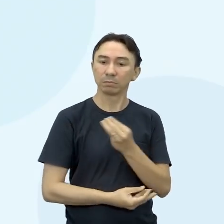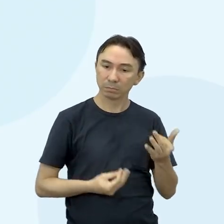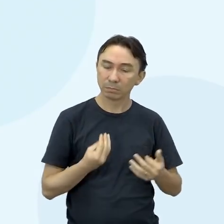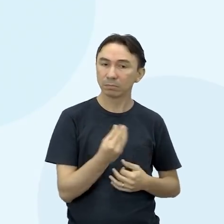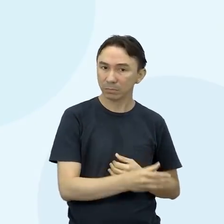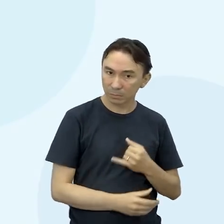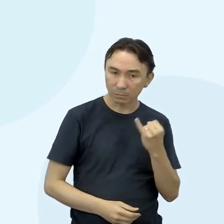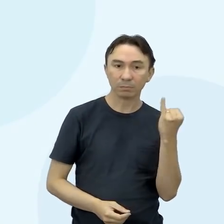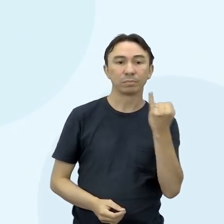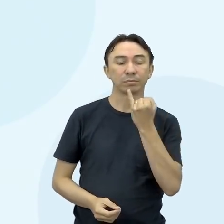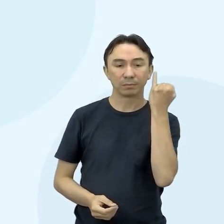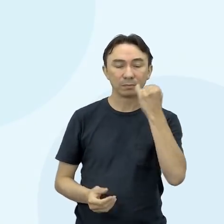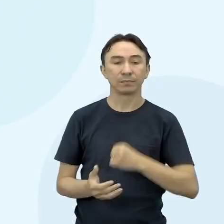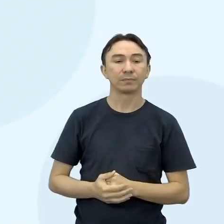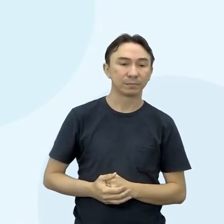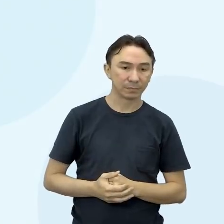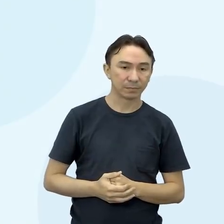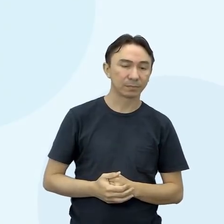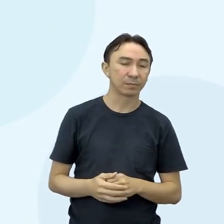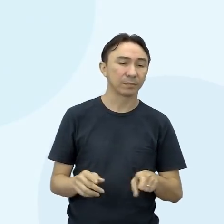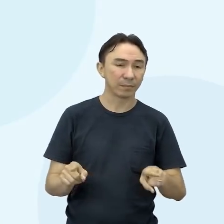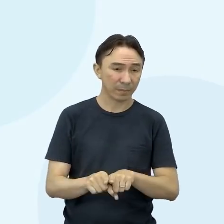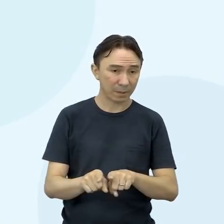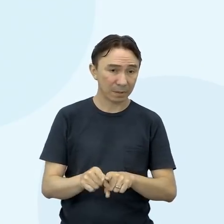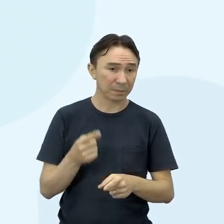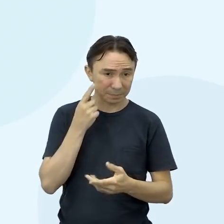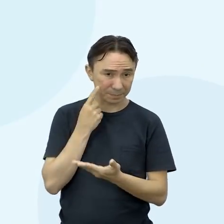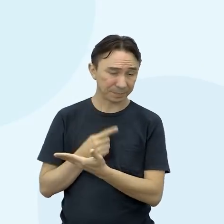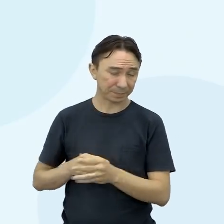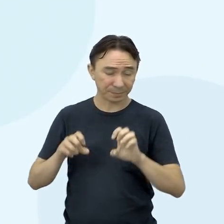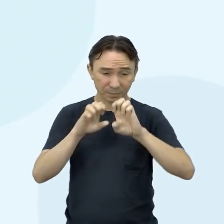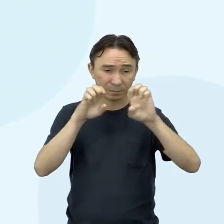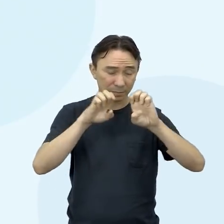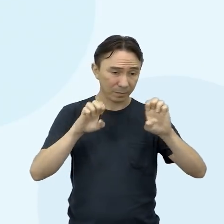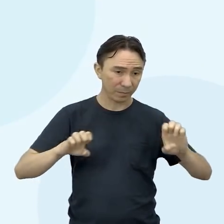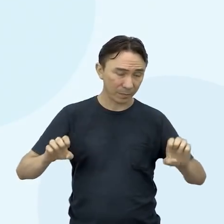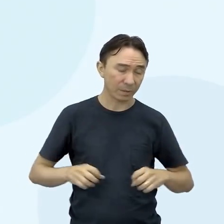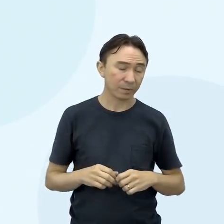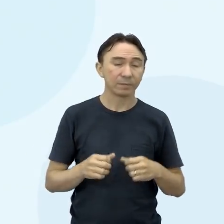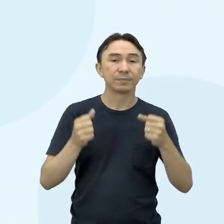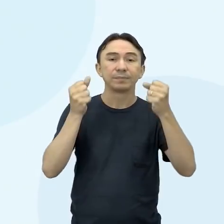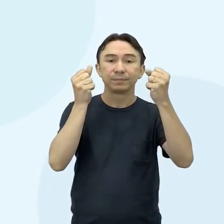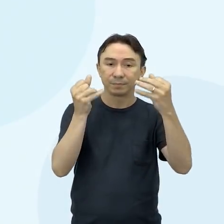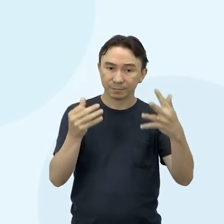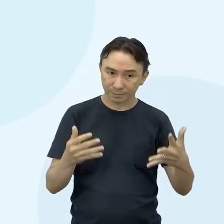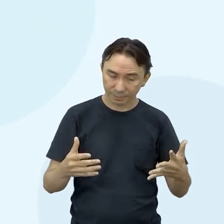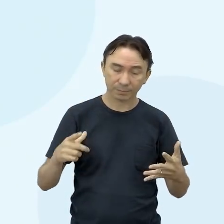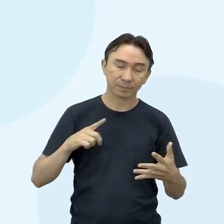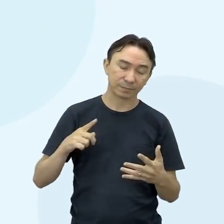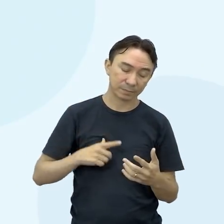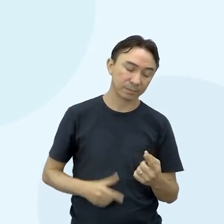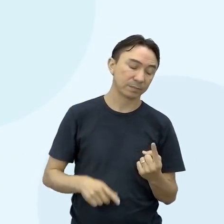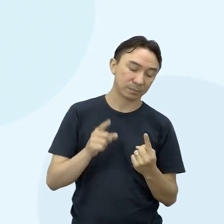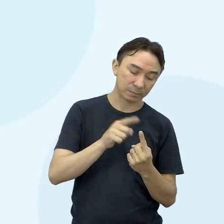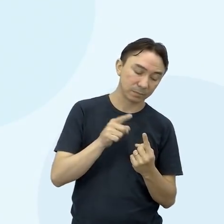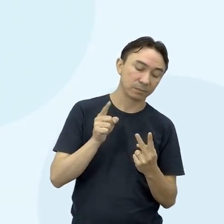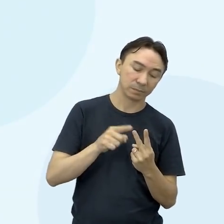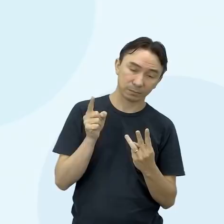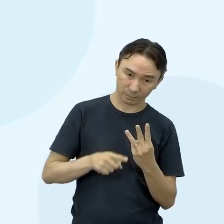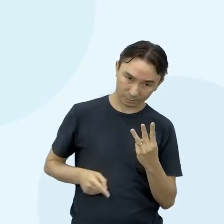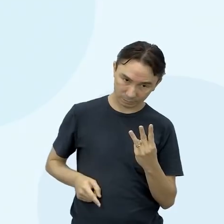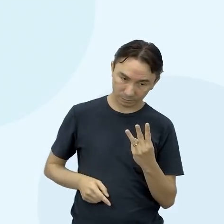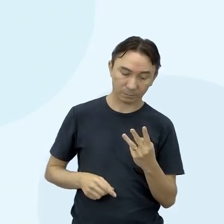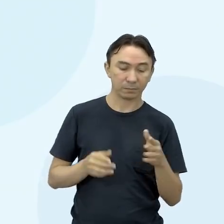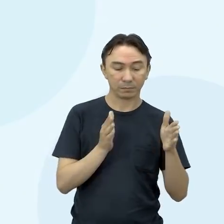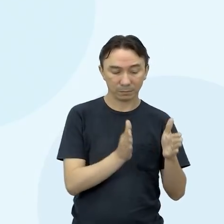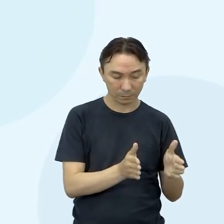que nessa estrutura do componente, como eu disse anteriormente, o componente é dividido em 3 momentos: de introdução,